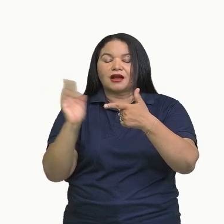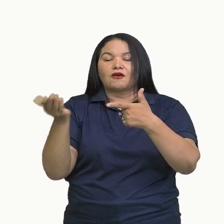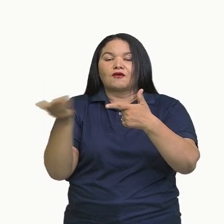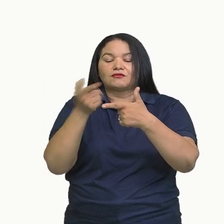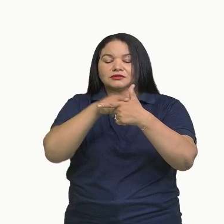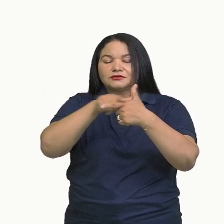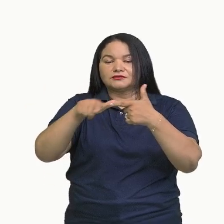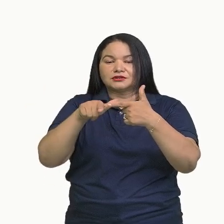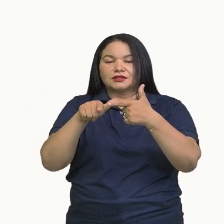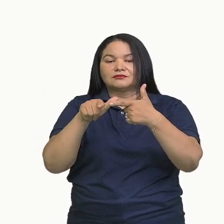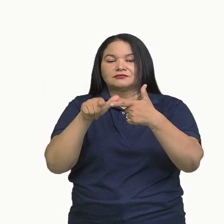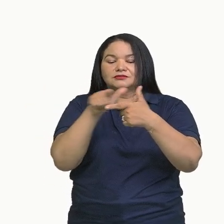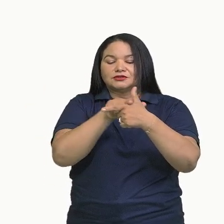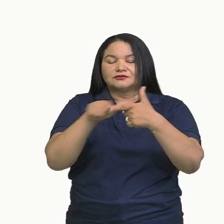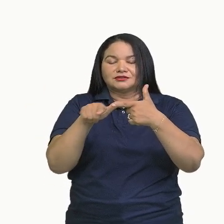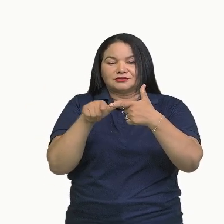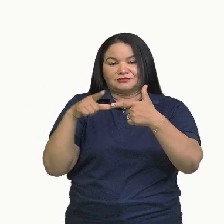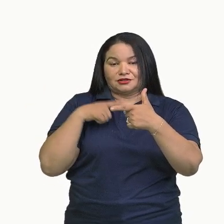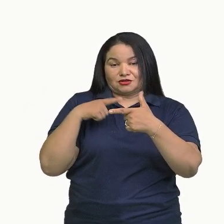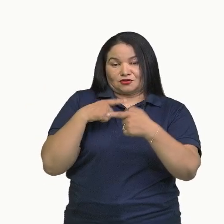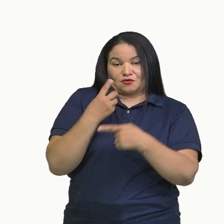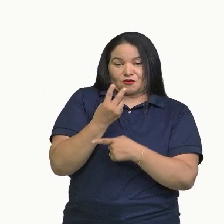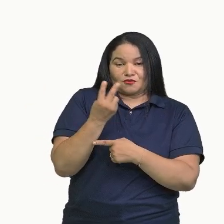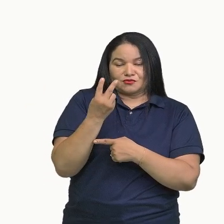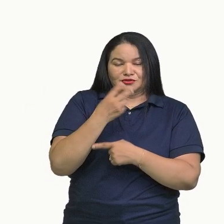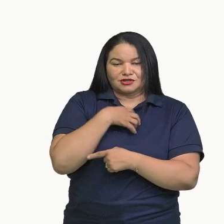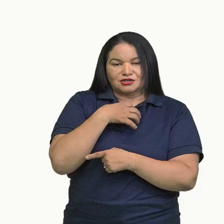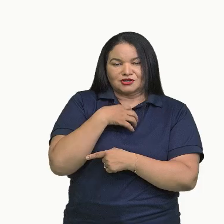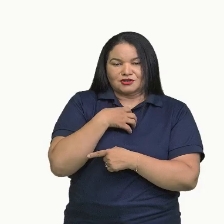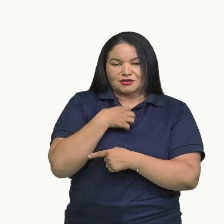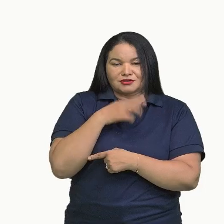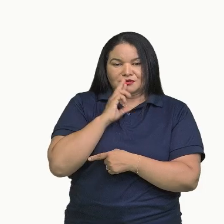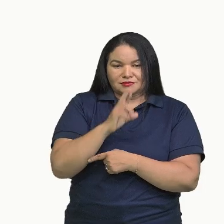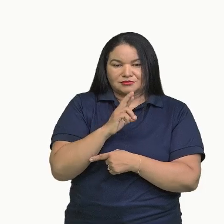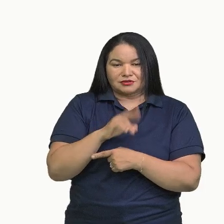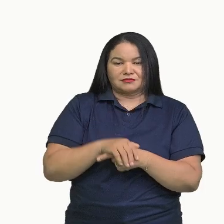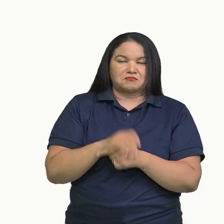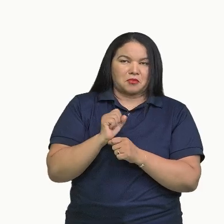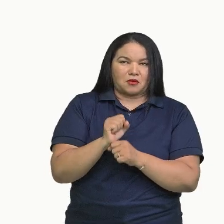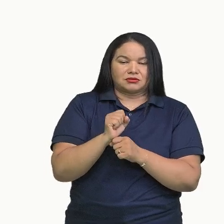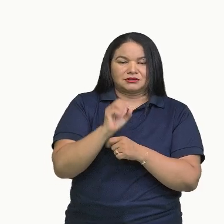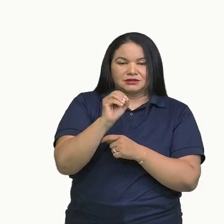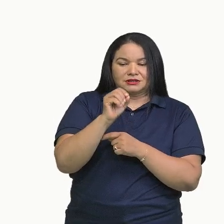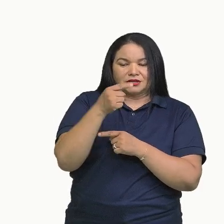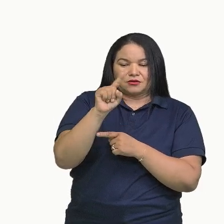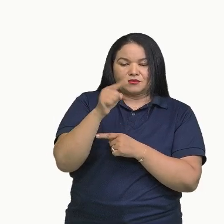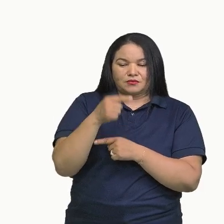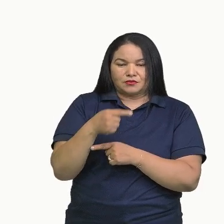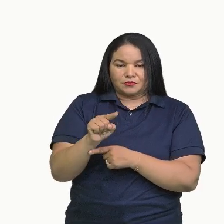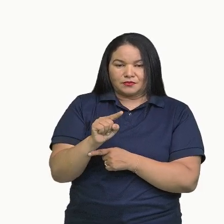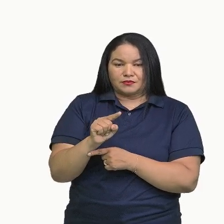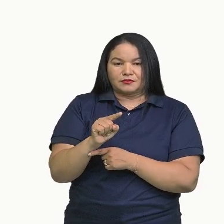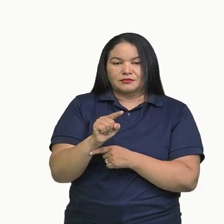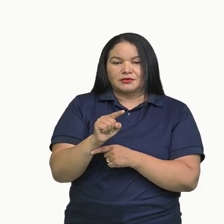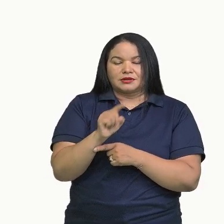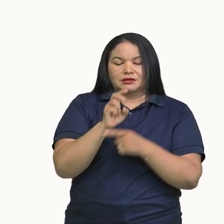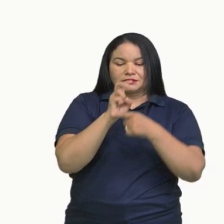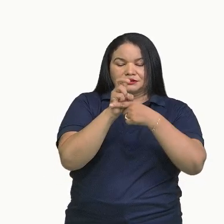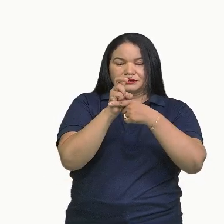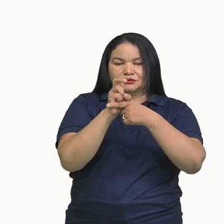tá? A divisão aqui tem dois modos práticos de fazer. Você corta este zero com este, vai ficar